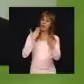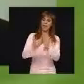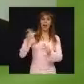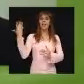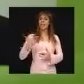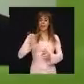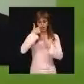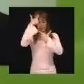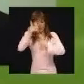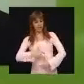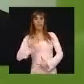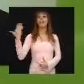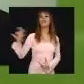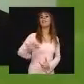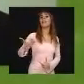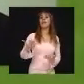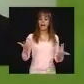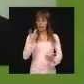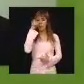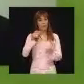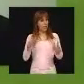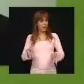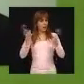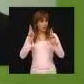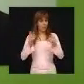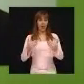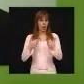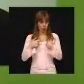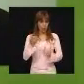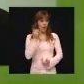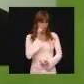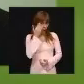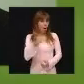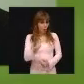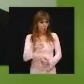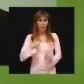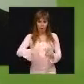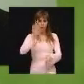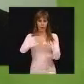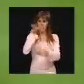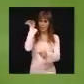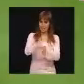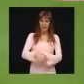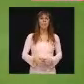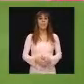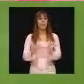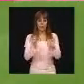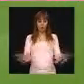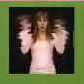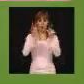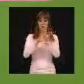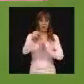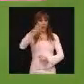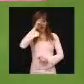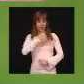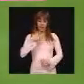à cidadania e o direito de pessoa livre. Eu, no dia 11, irei votar sim. Uma nova lei que